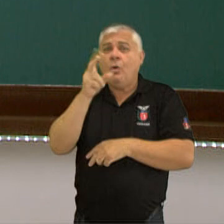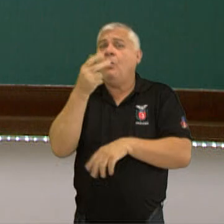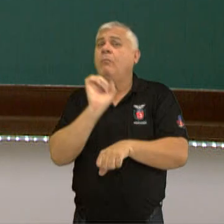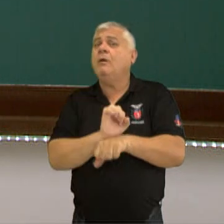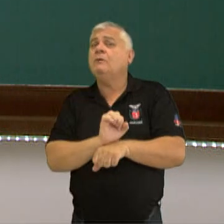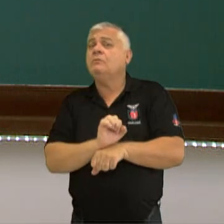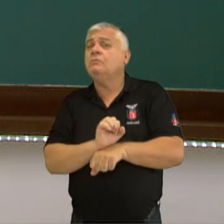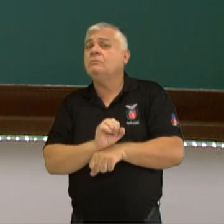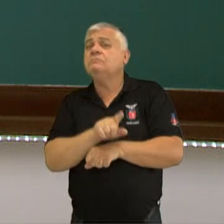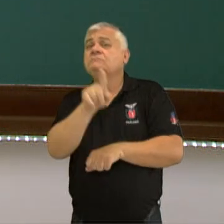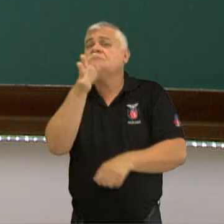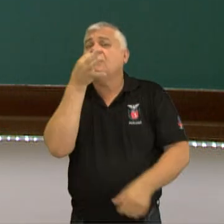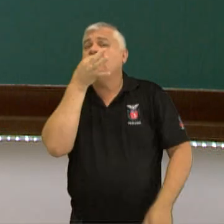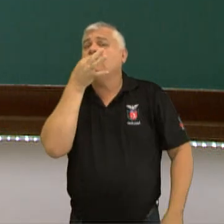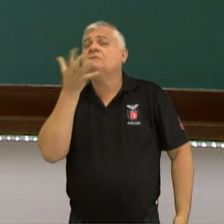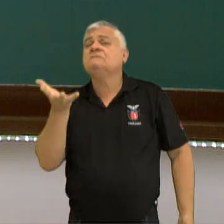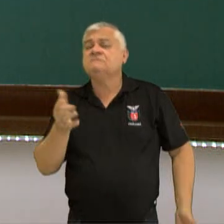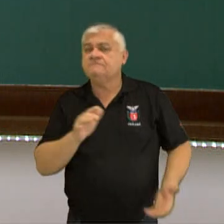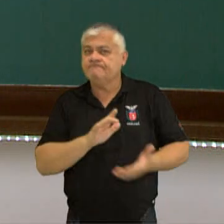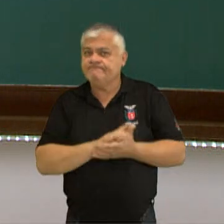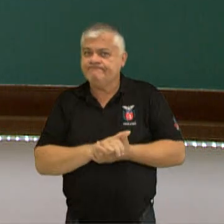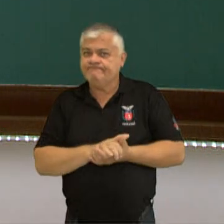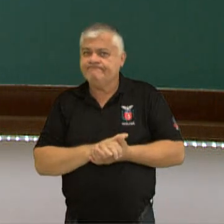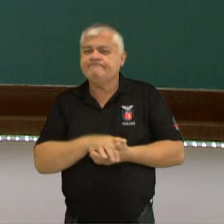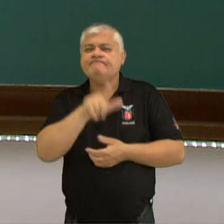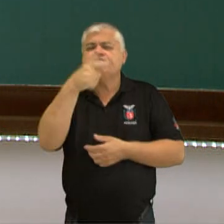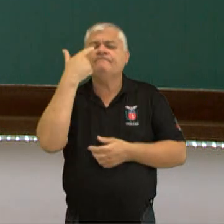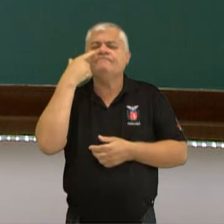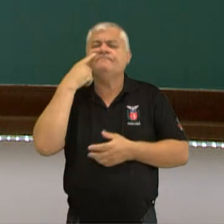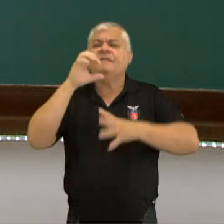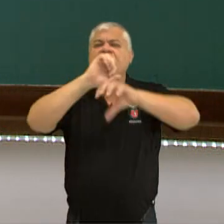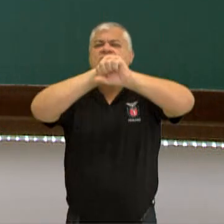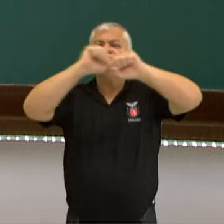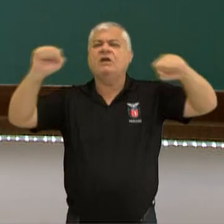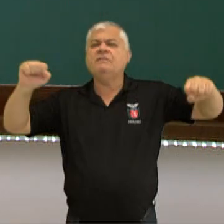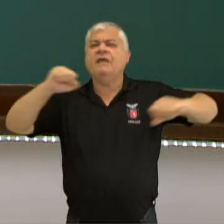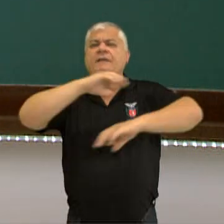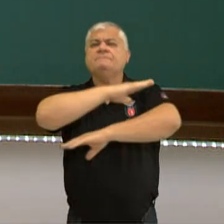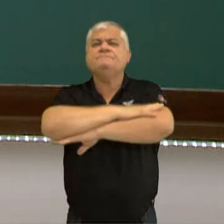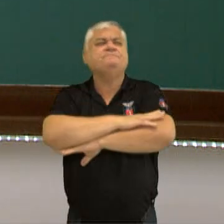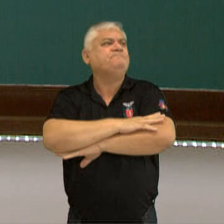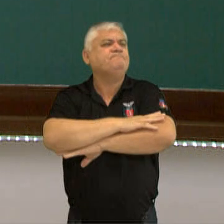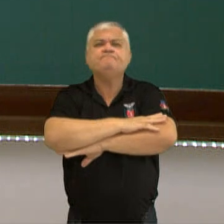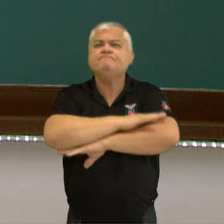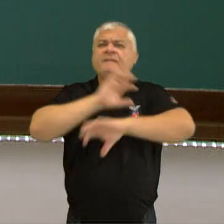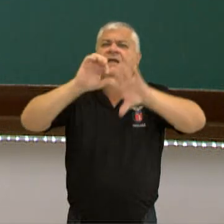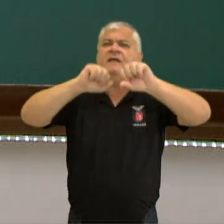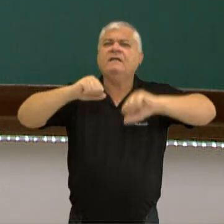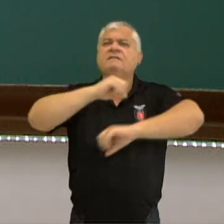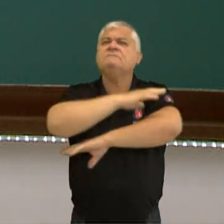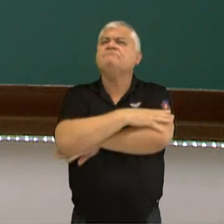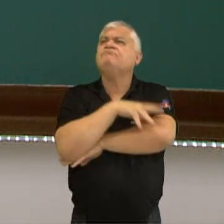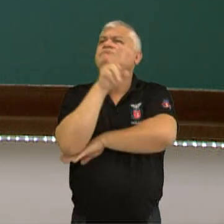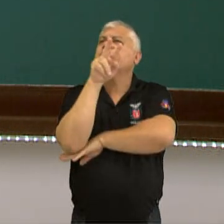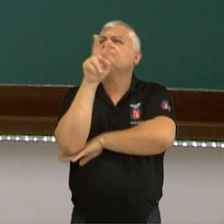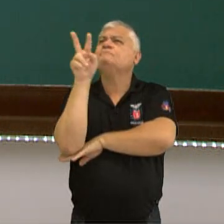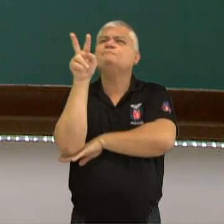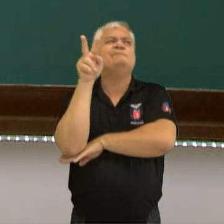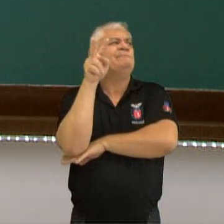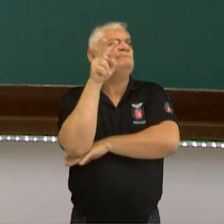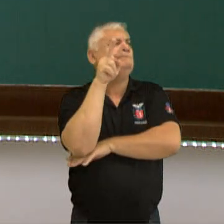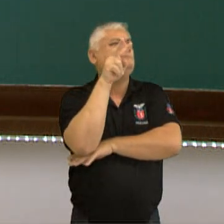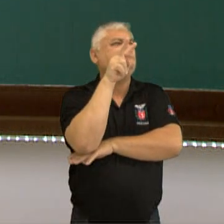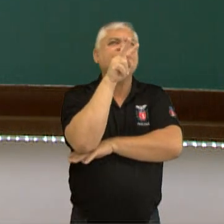você acha? Perceba, se você for na janela da sua casa, fique alguns minutinhos olhando pela